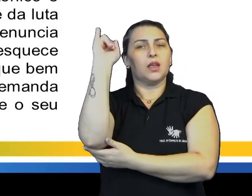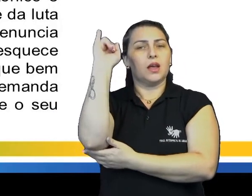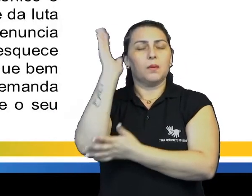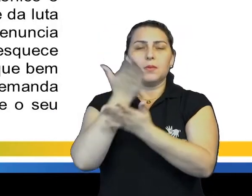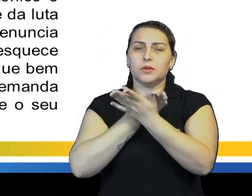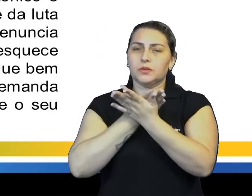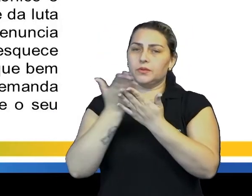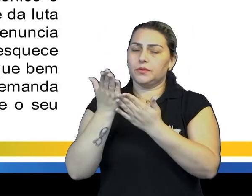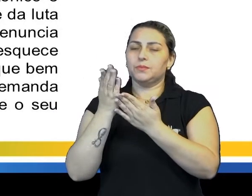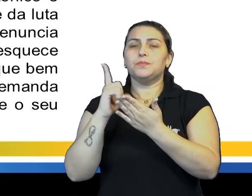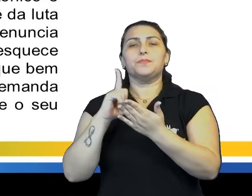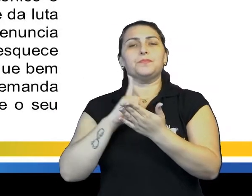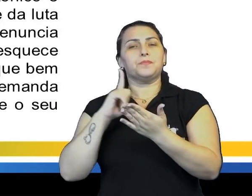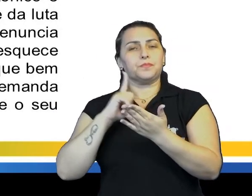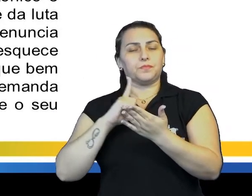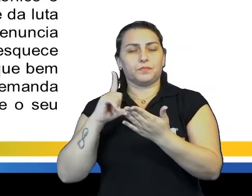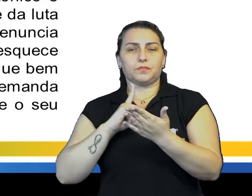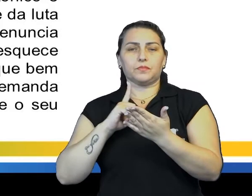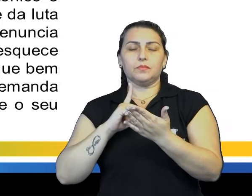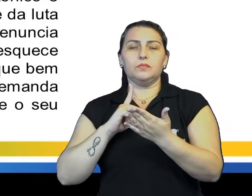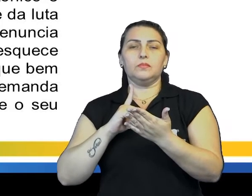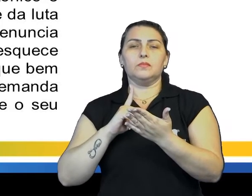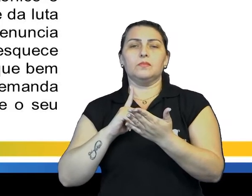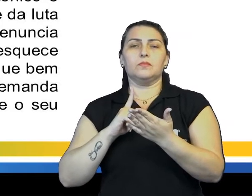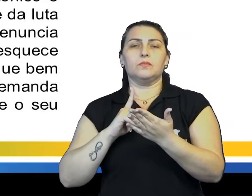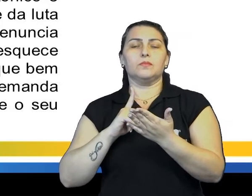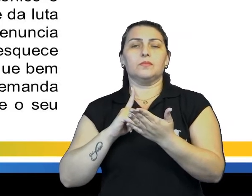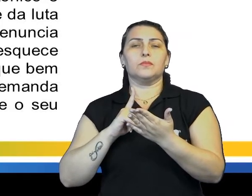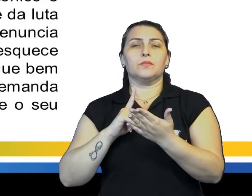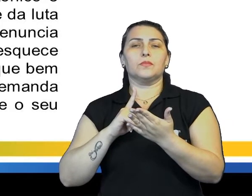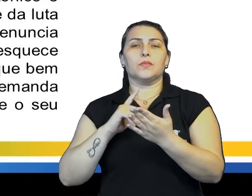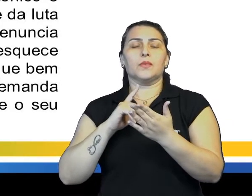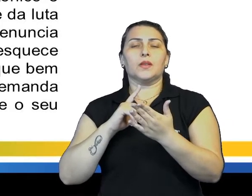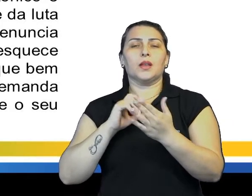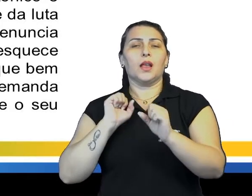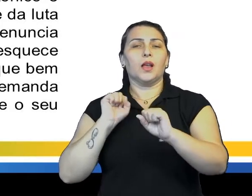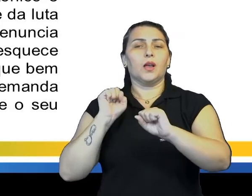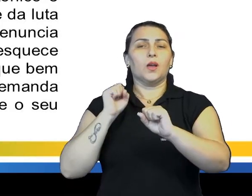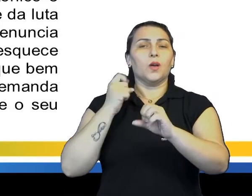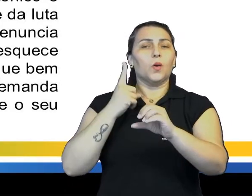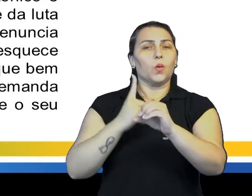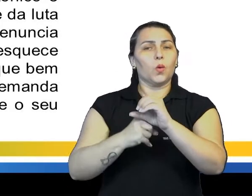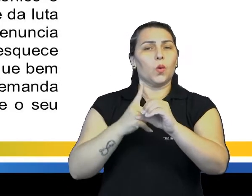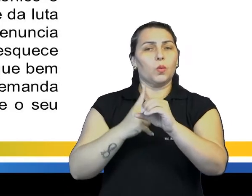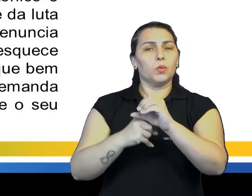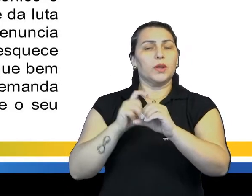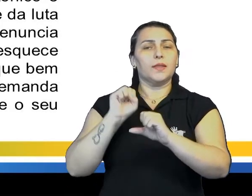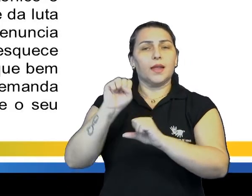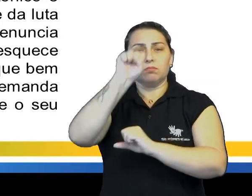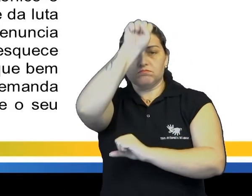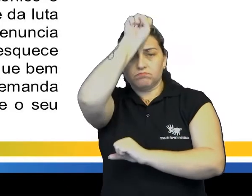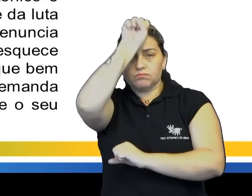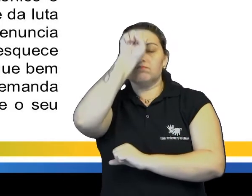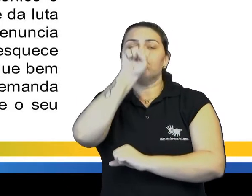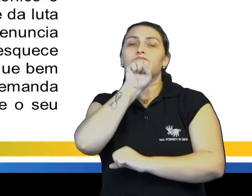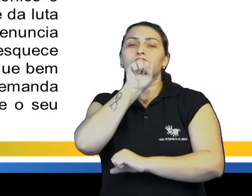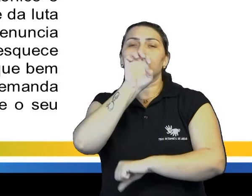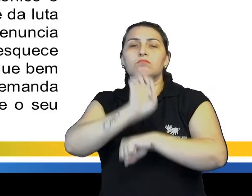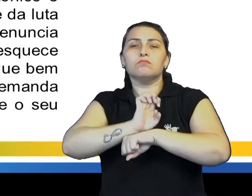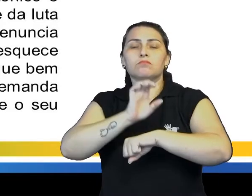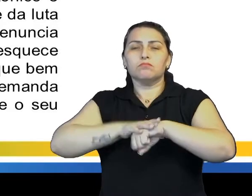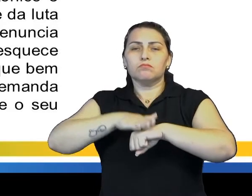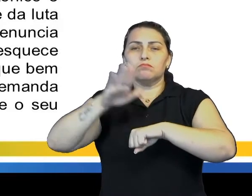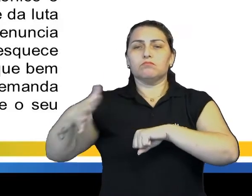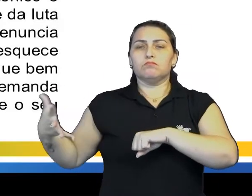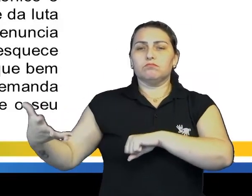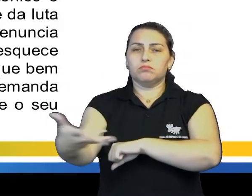partir daí vai criar uma concepção chamada comunismo até chegar no socialismo, que é o estado mais